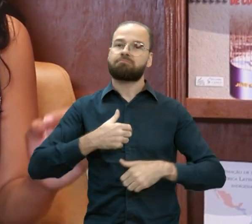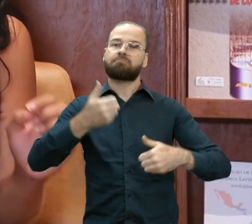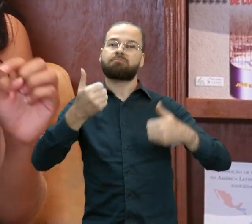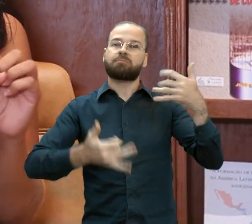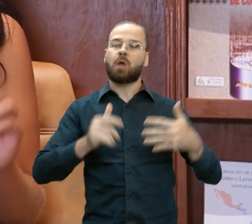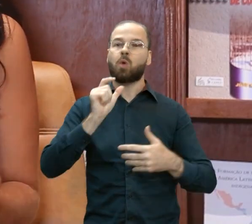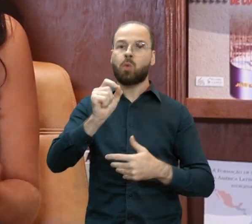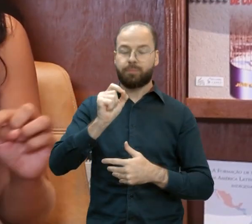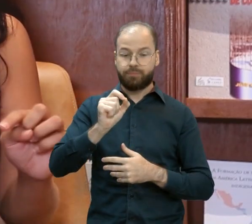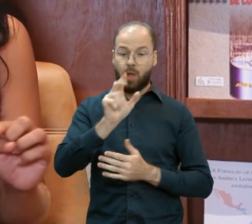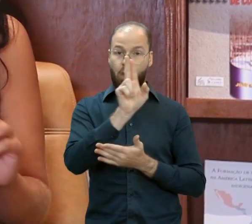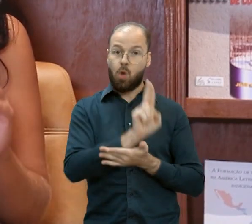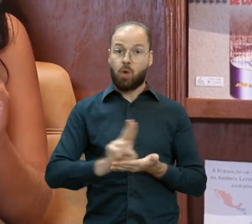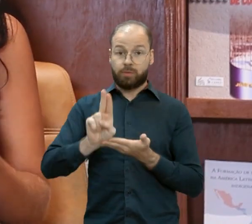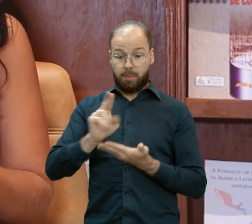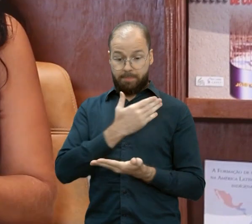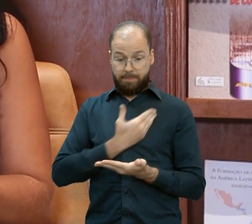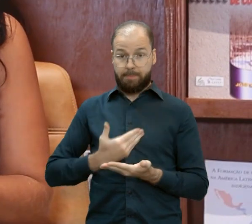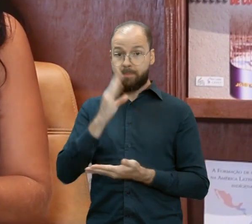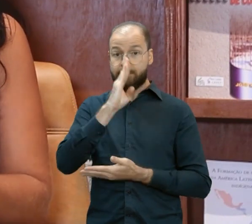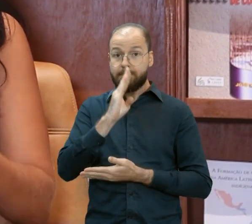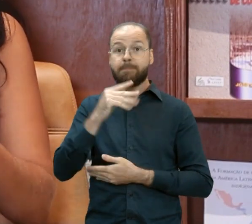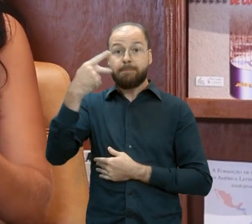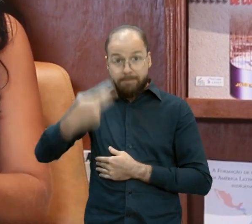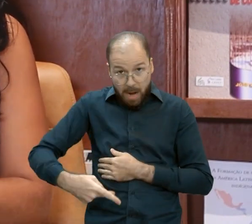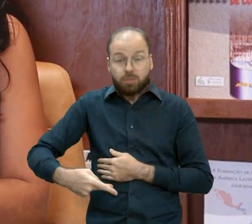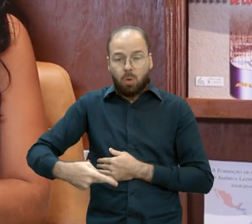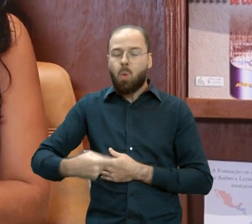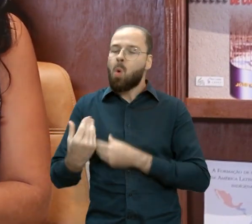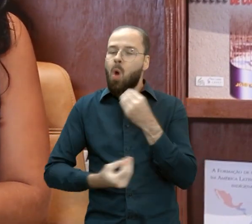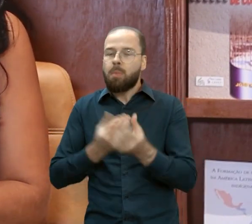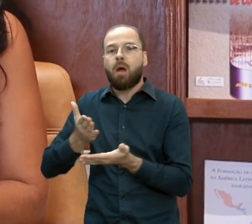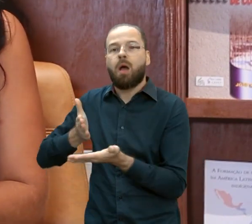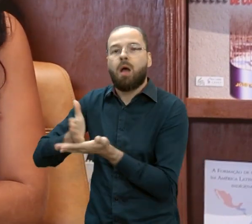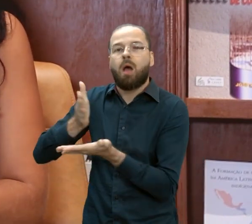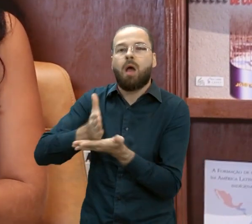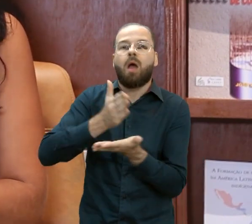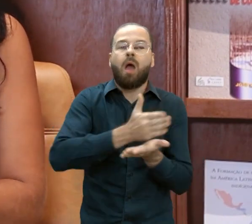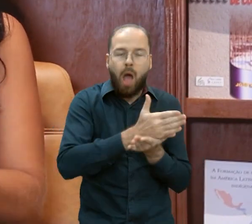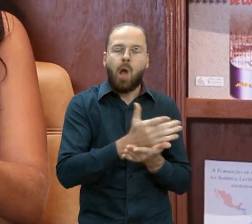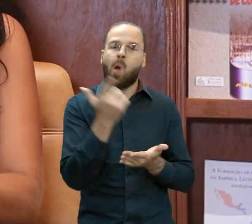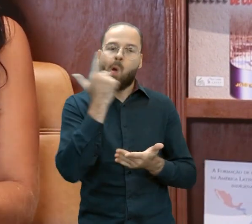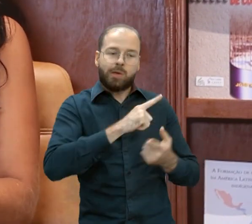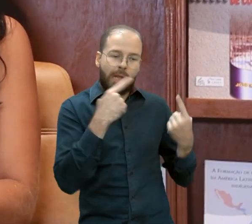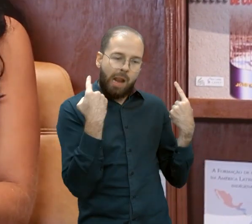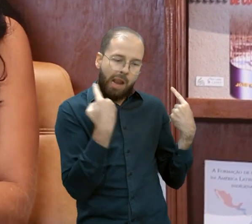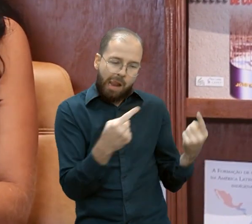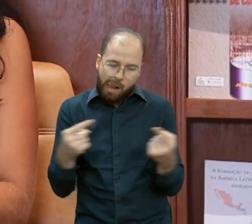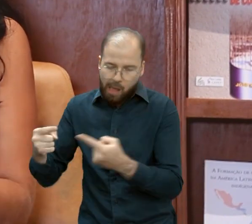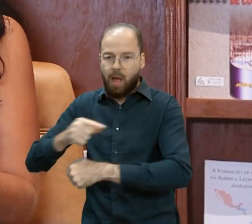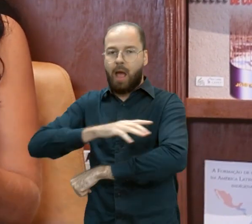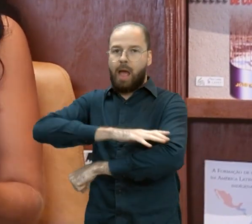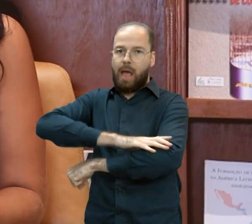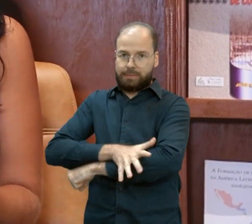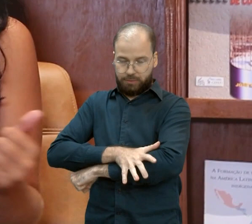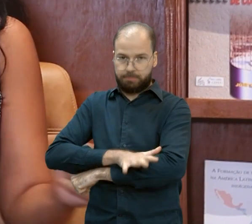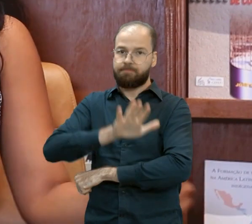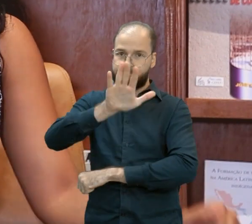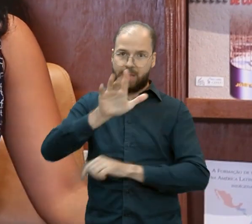Universidade Pública Brasileira pode percorrer para combater o racismo. Antes eu vou fazer a